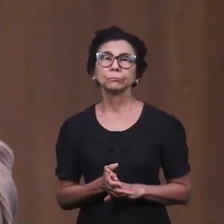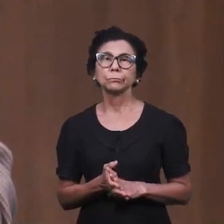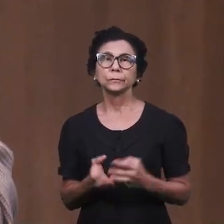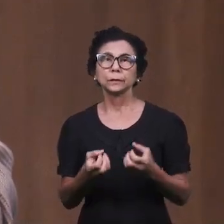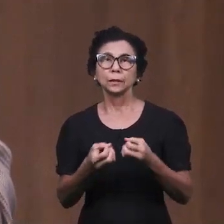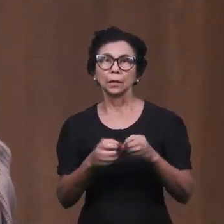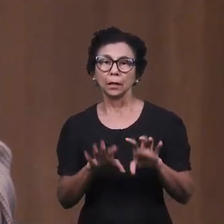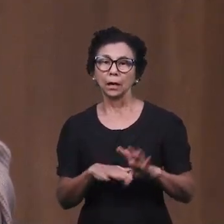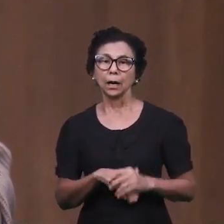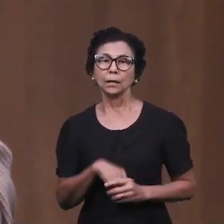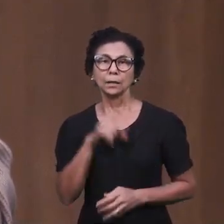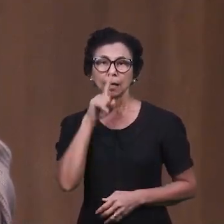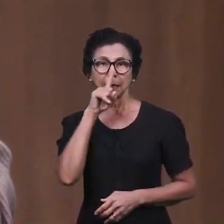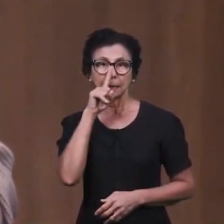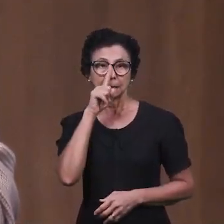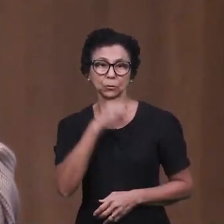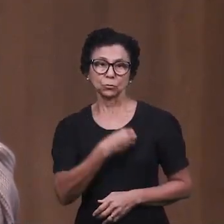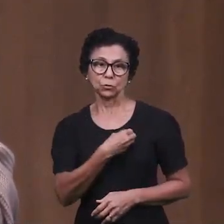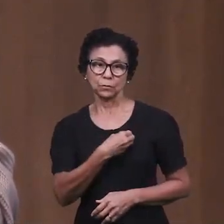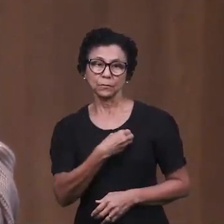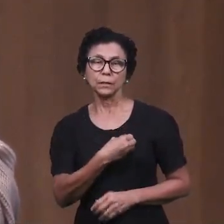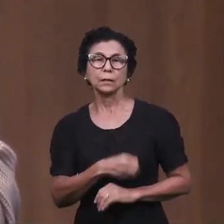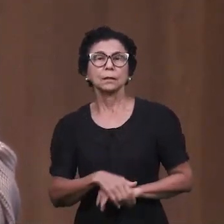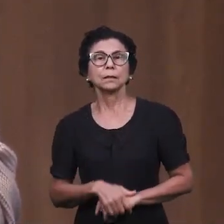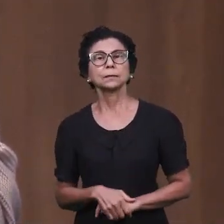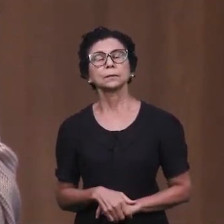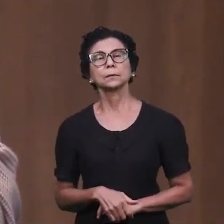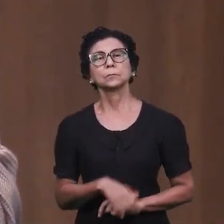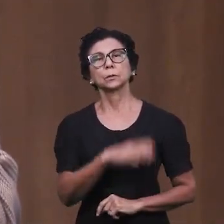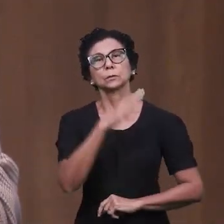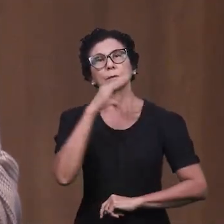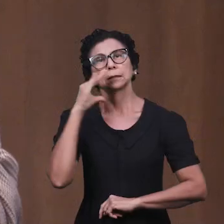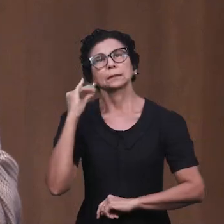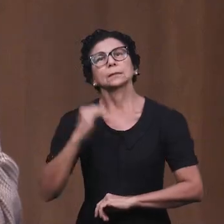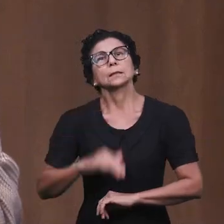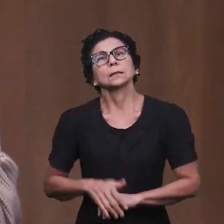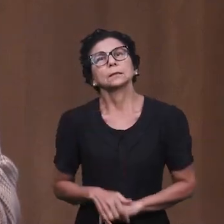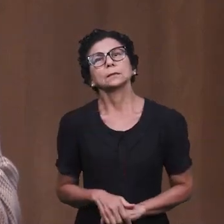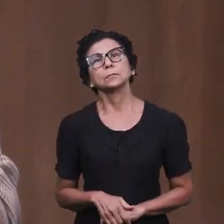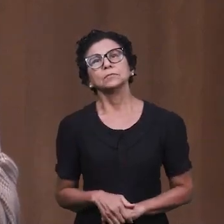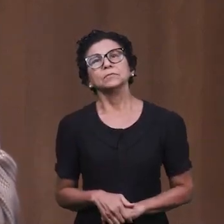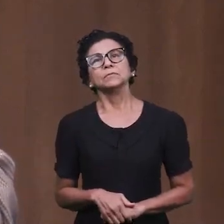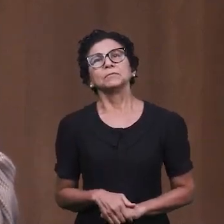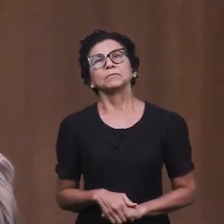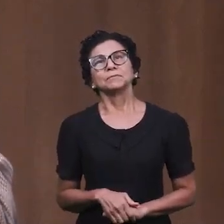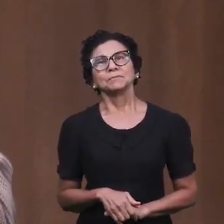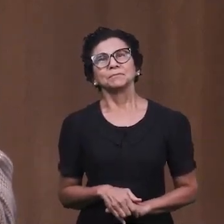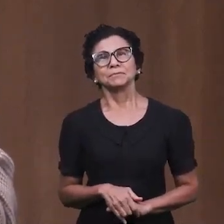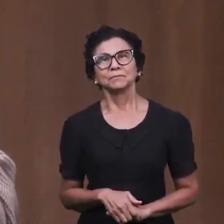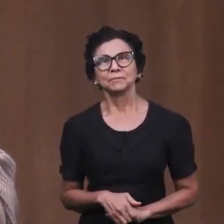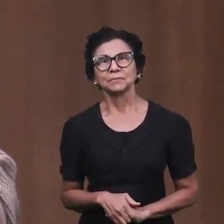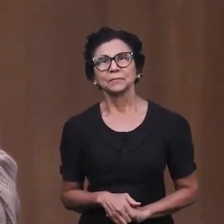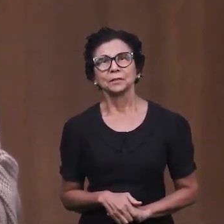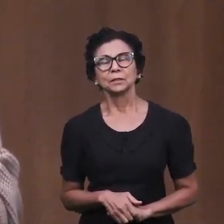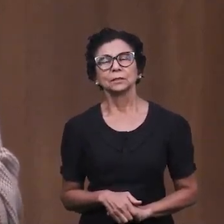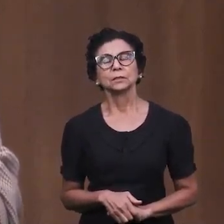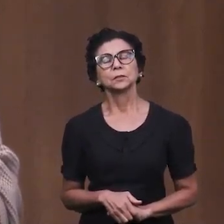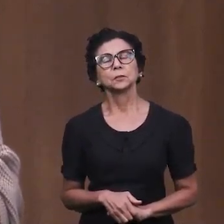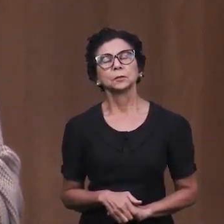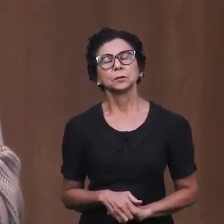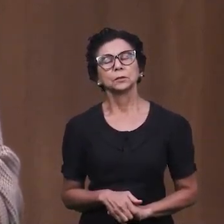riscos de vida para aquele adolescente, que a gente pode falar até um outro programa, de uma maneira mais